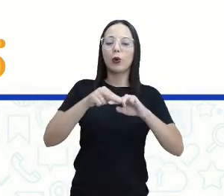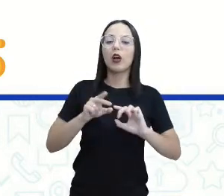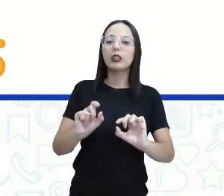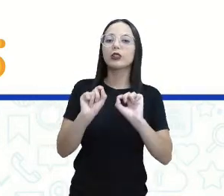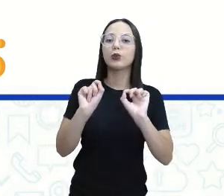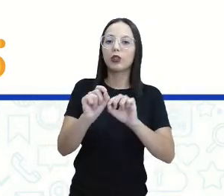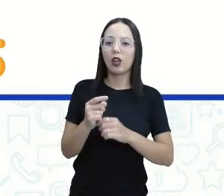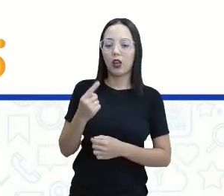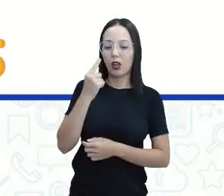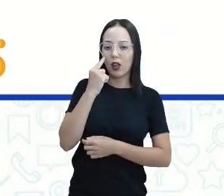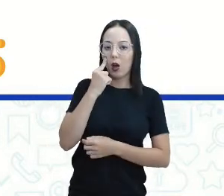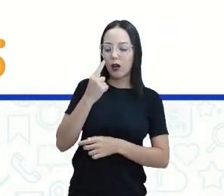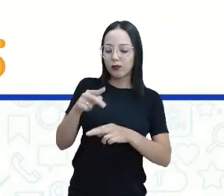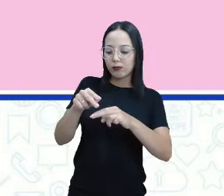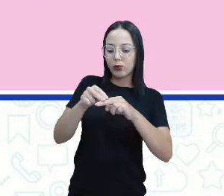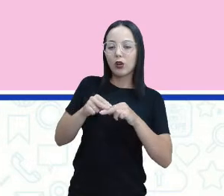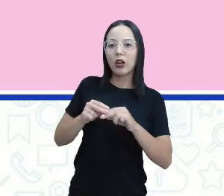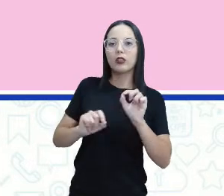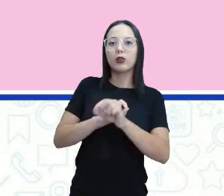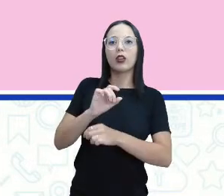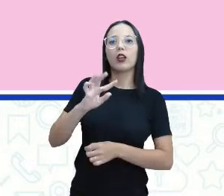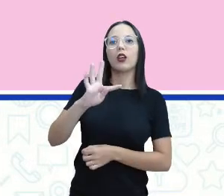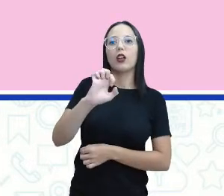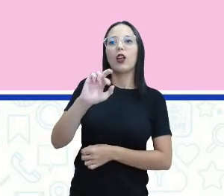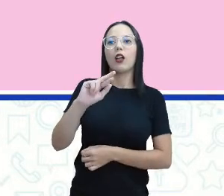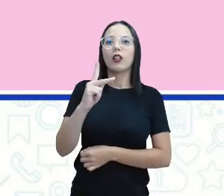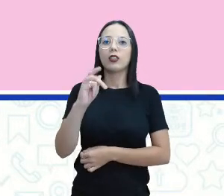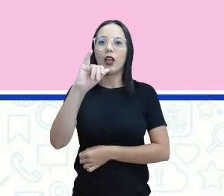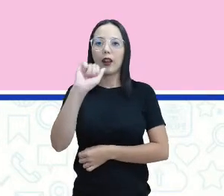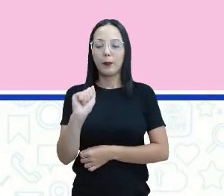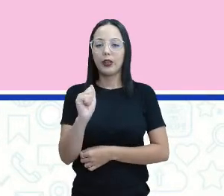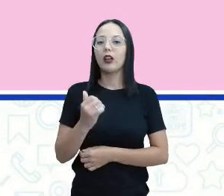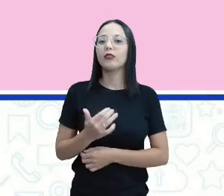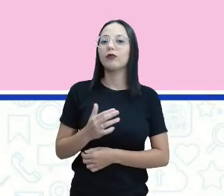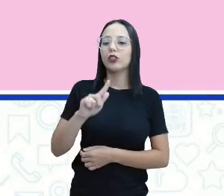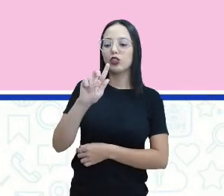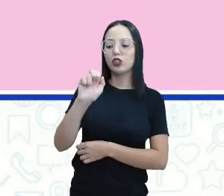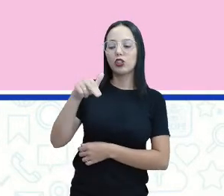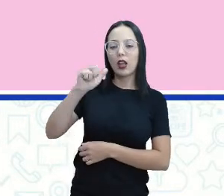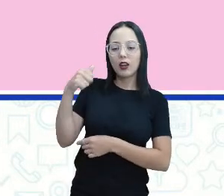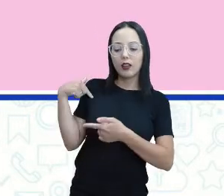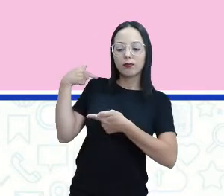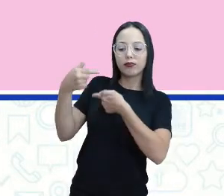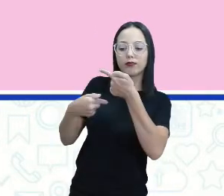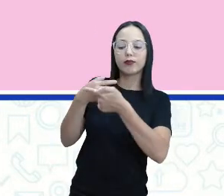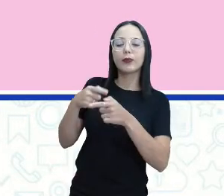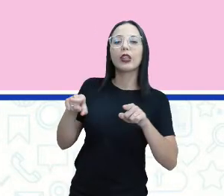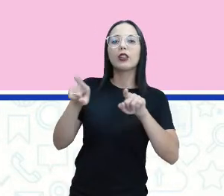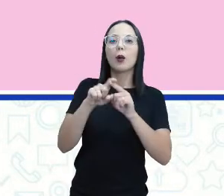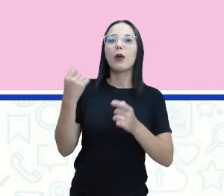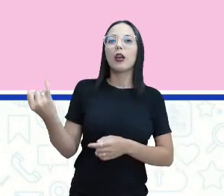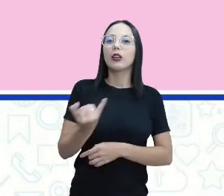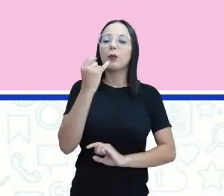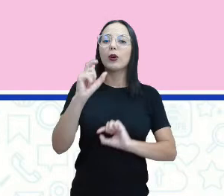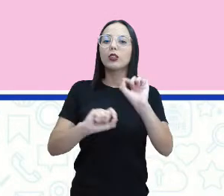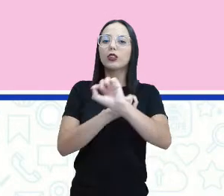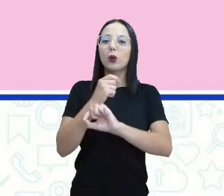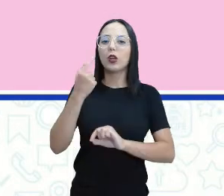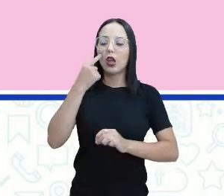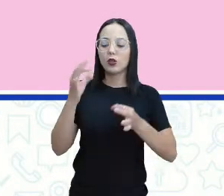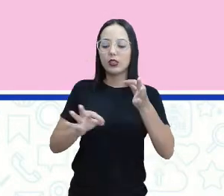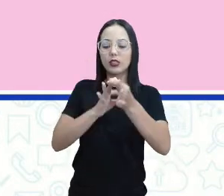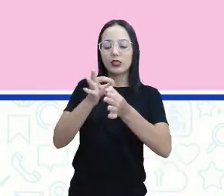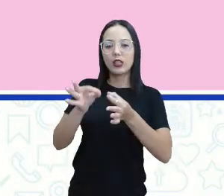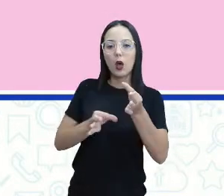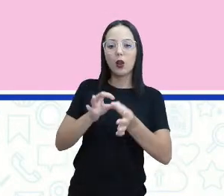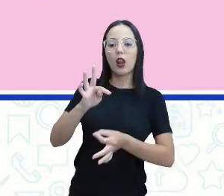proporcionado através aí da terapia genética, tá, gente? E outra coisa importante são as células-tronco, tá? As